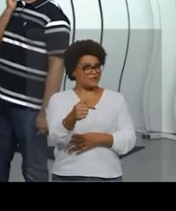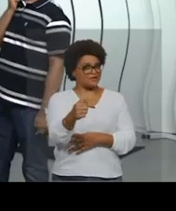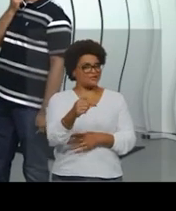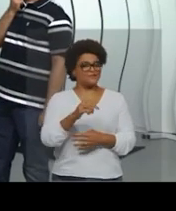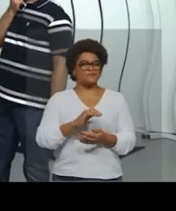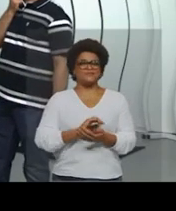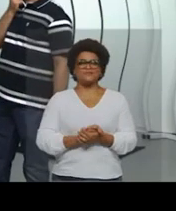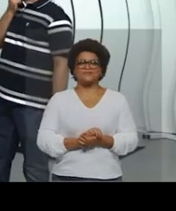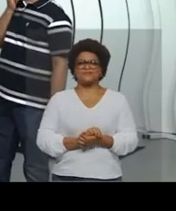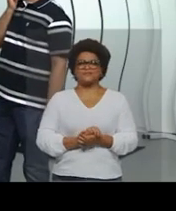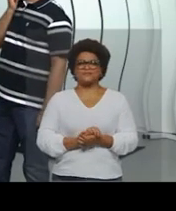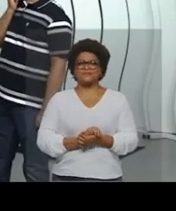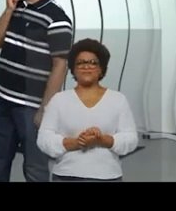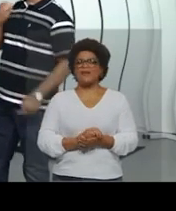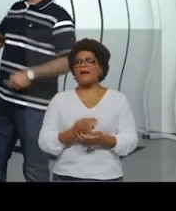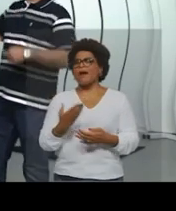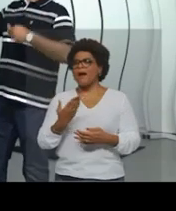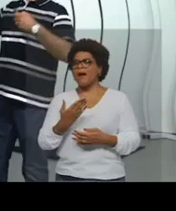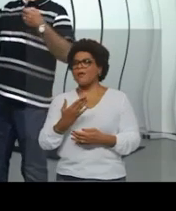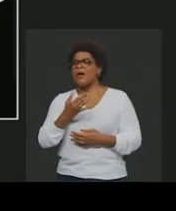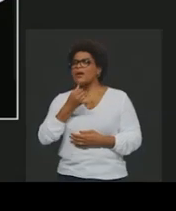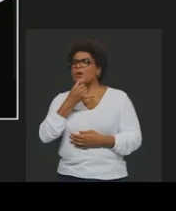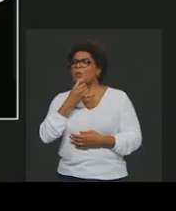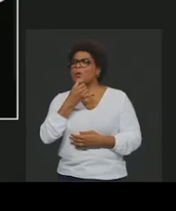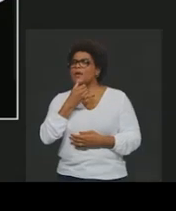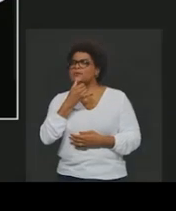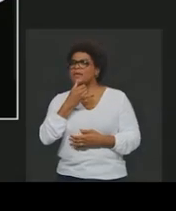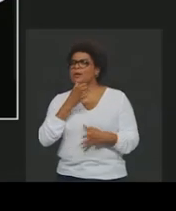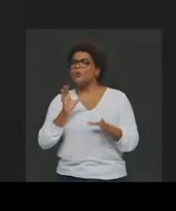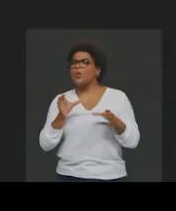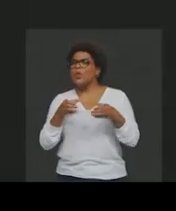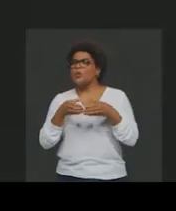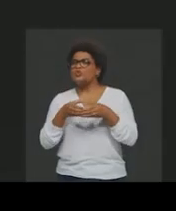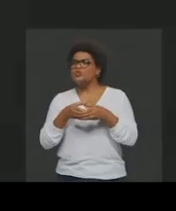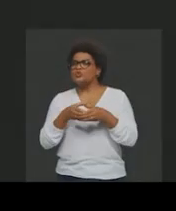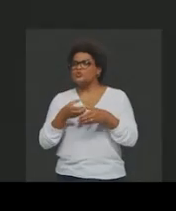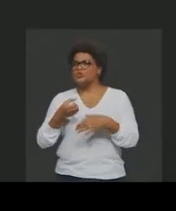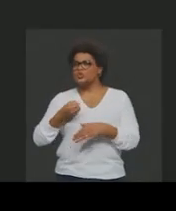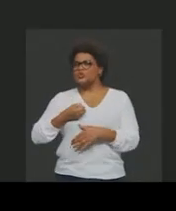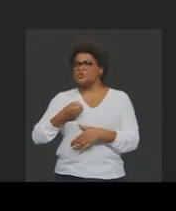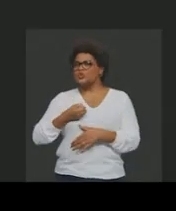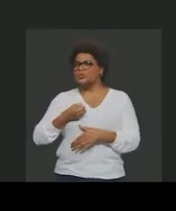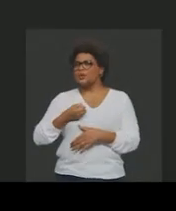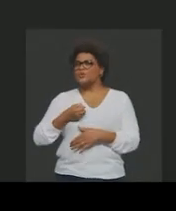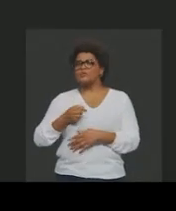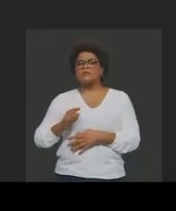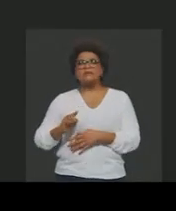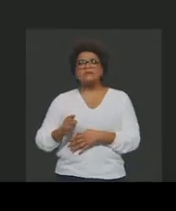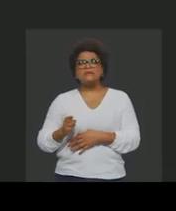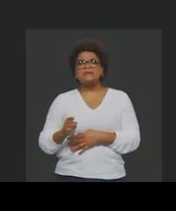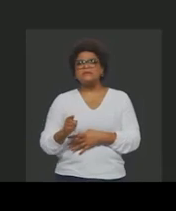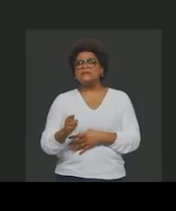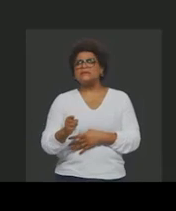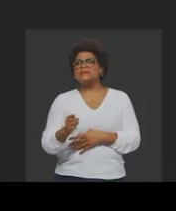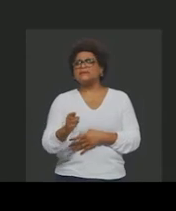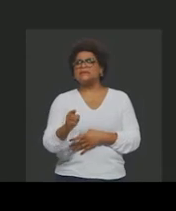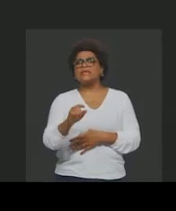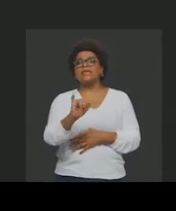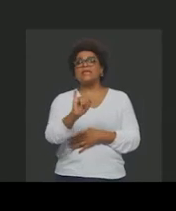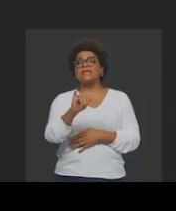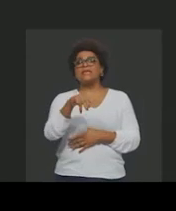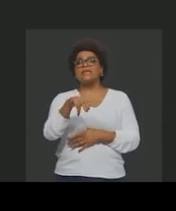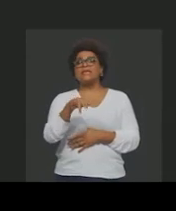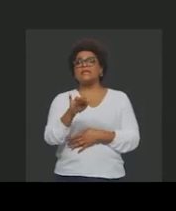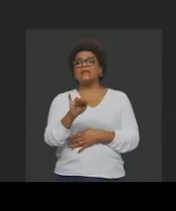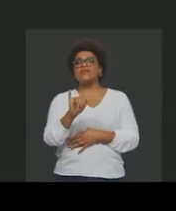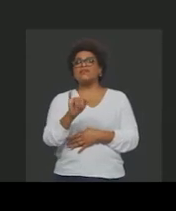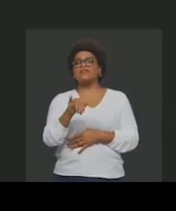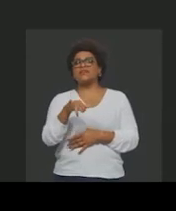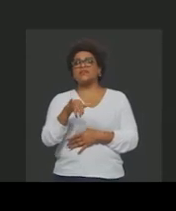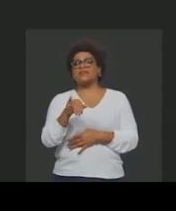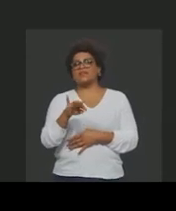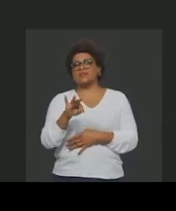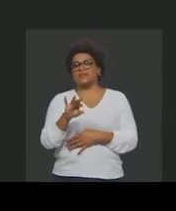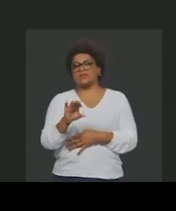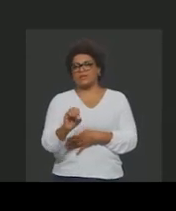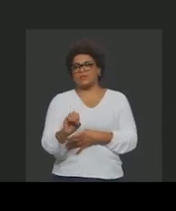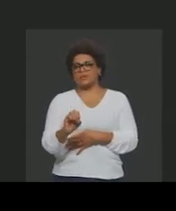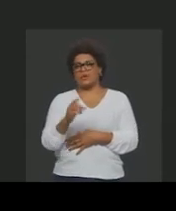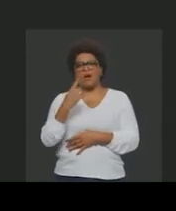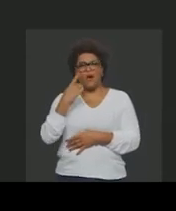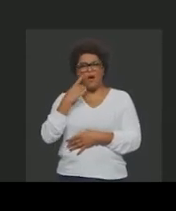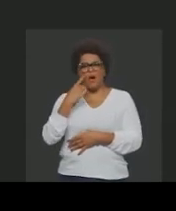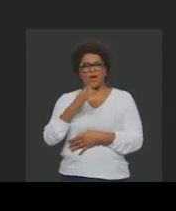Vamos fazer exemplo com conjuntos numéricos infinitos agora? Então, assim, seja a função f, 2 pontos, olha a